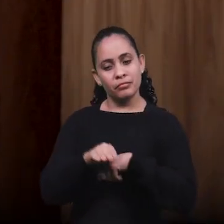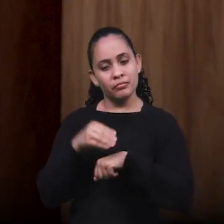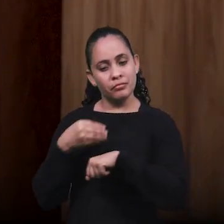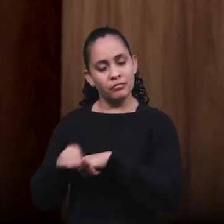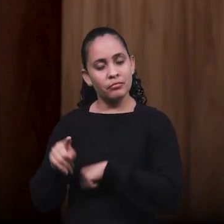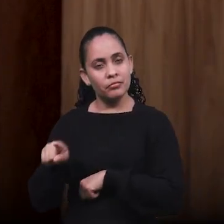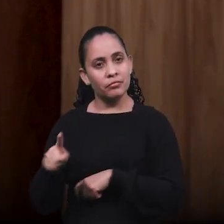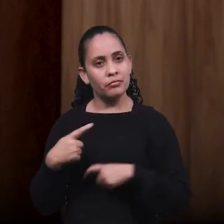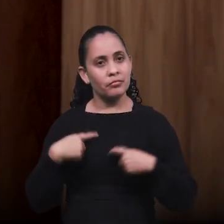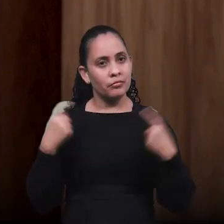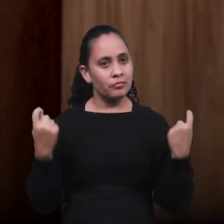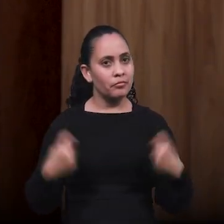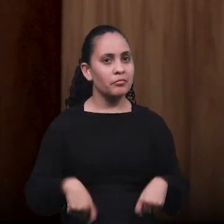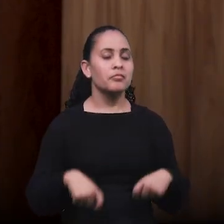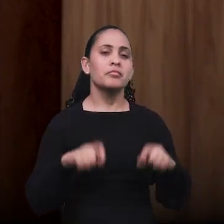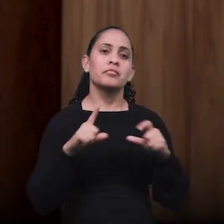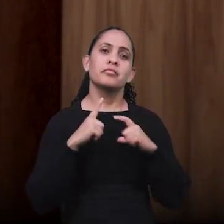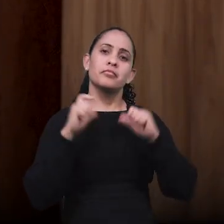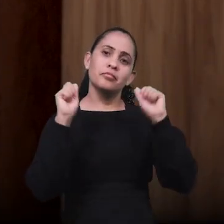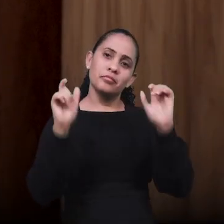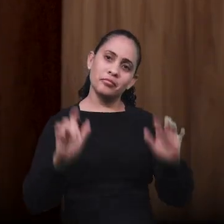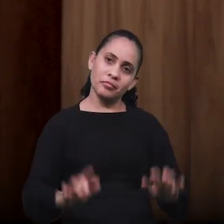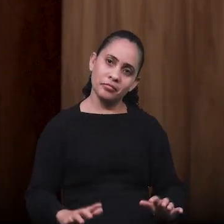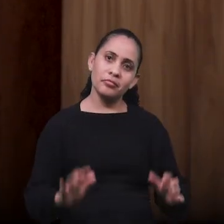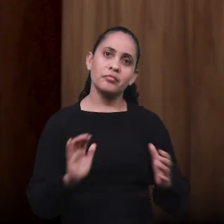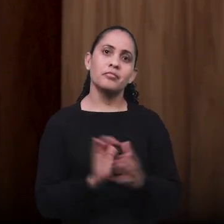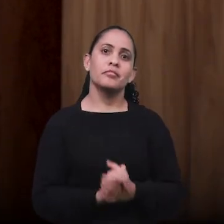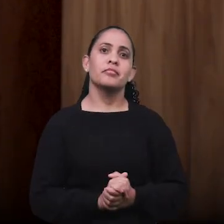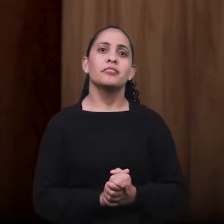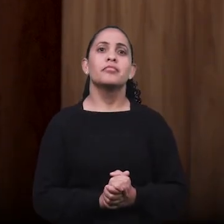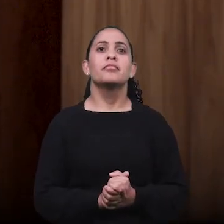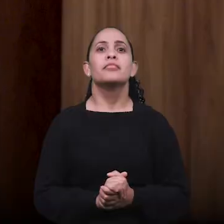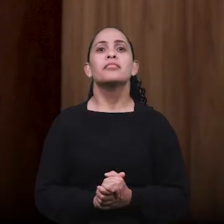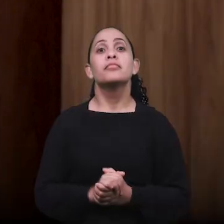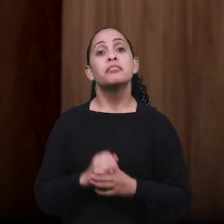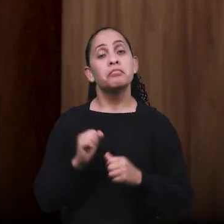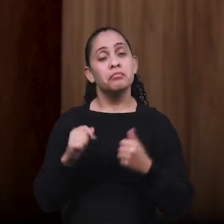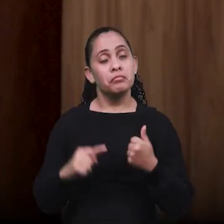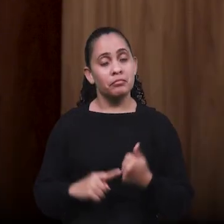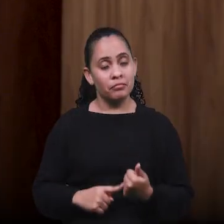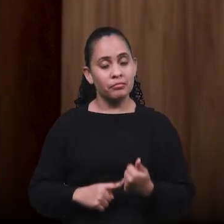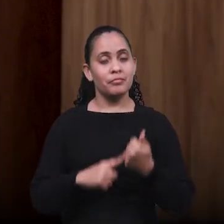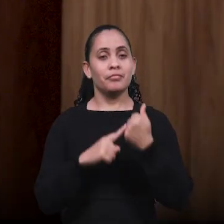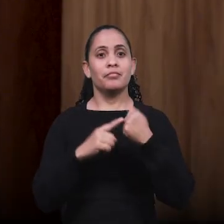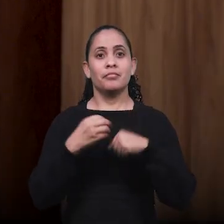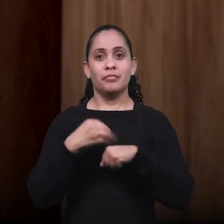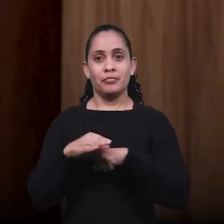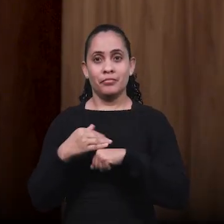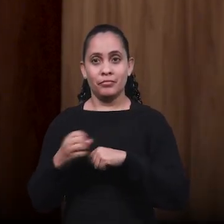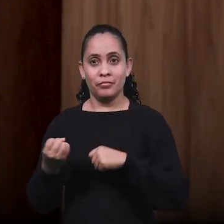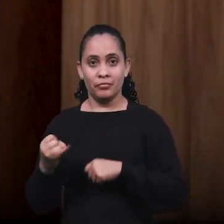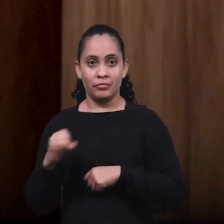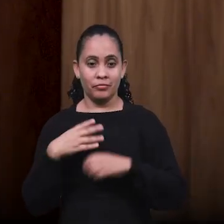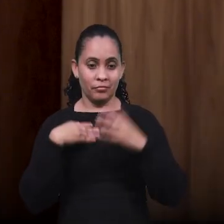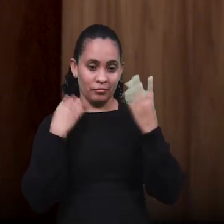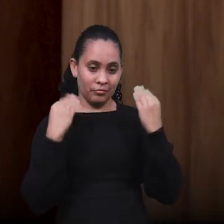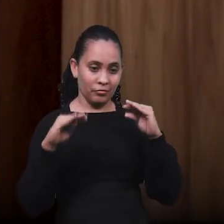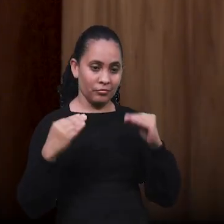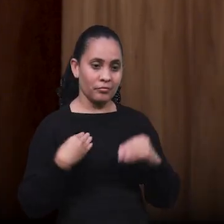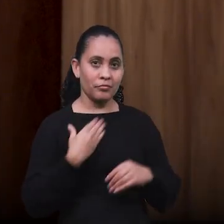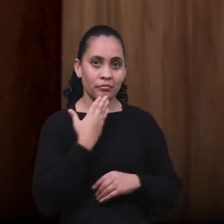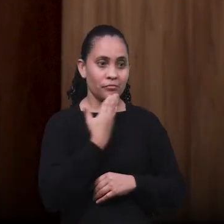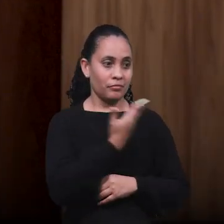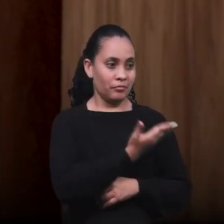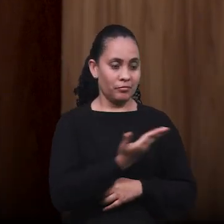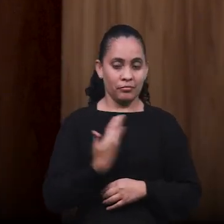importa. Mande para ele, para que ele possa ser beneficiado com essas informações. Tá? Você também pode curtir, comentar. Se você